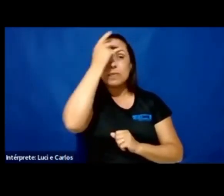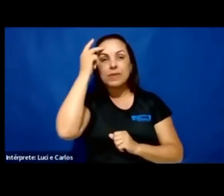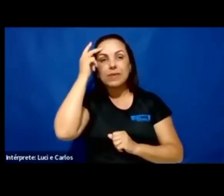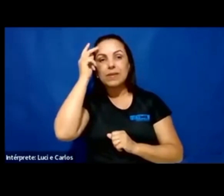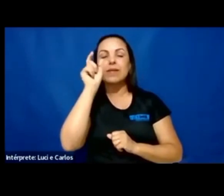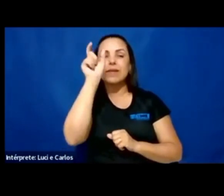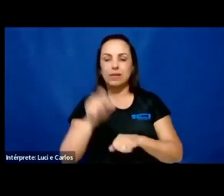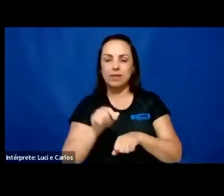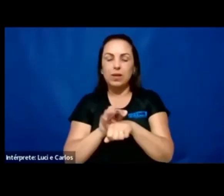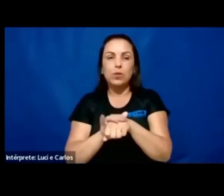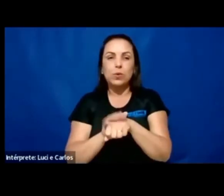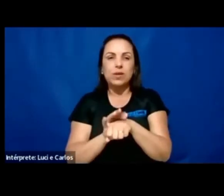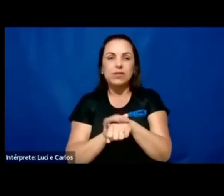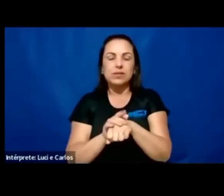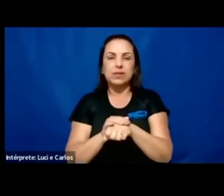são genéticos.